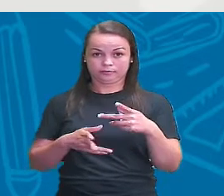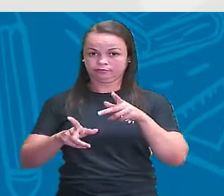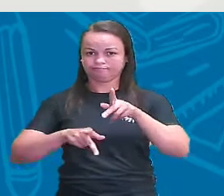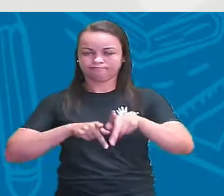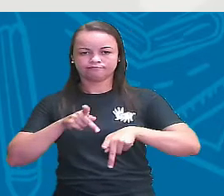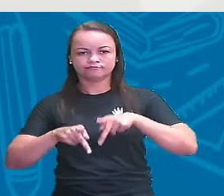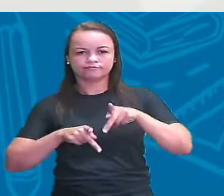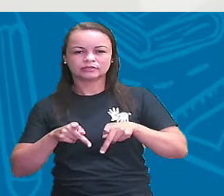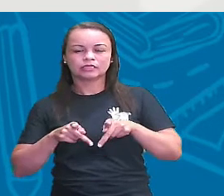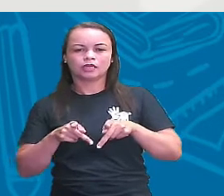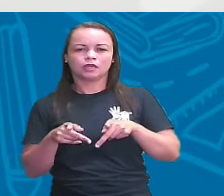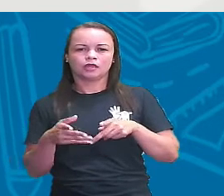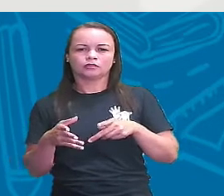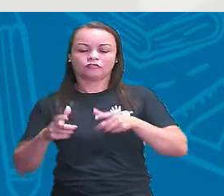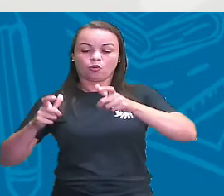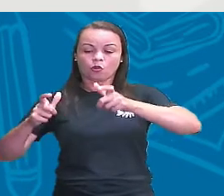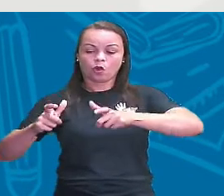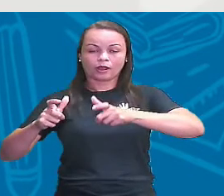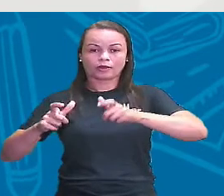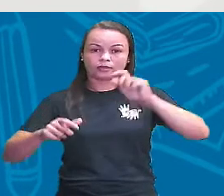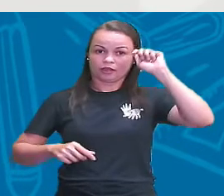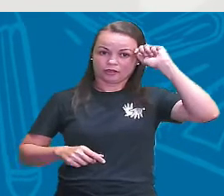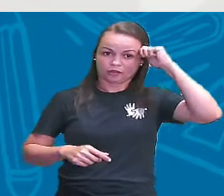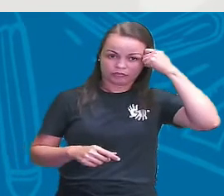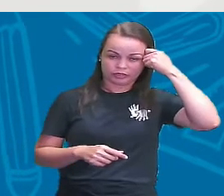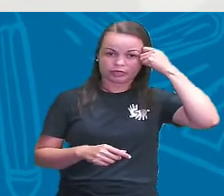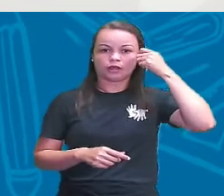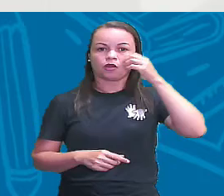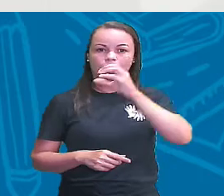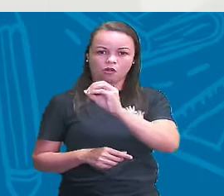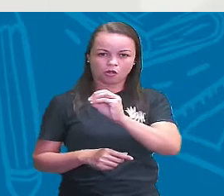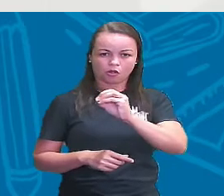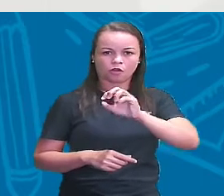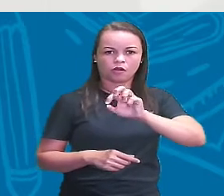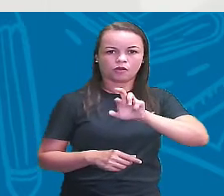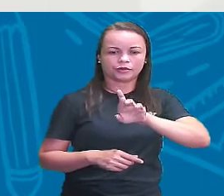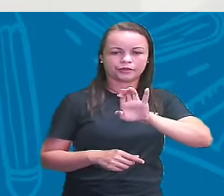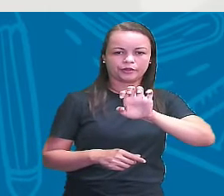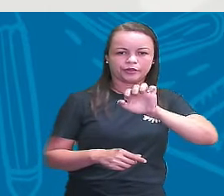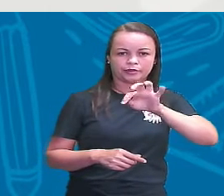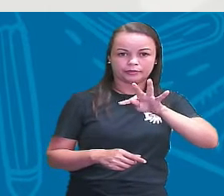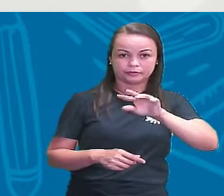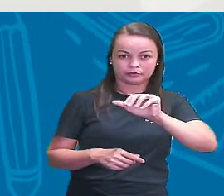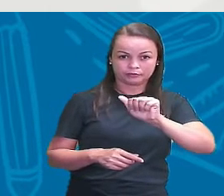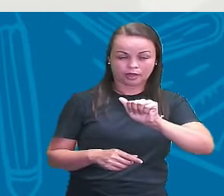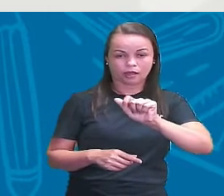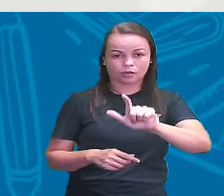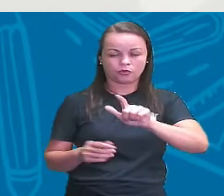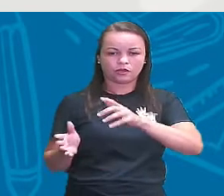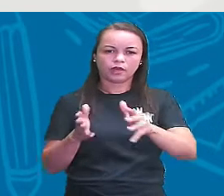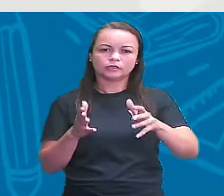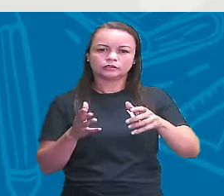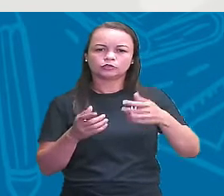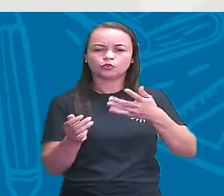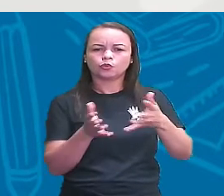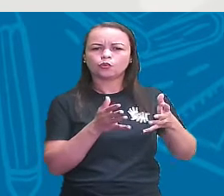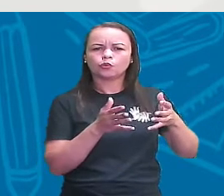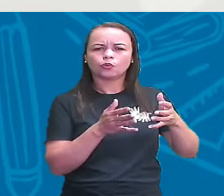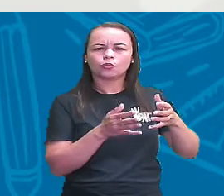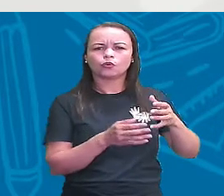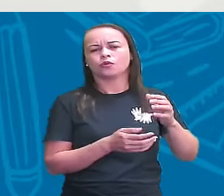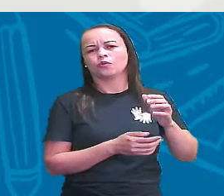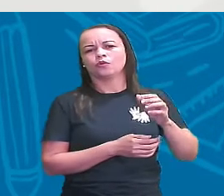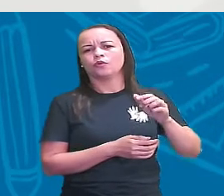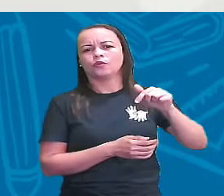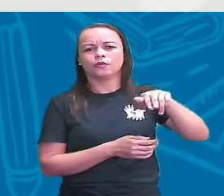né? Eles estavam localizados lá na África Oriental, né? Que se estende na região do atual Quênia até o